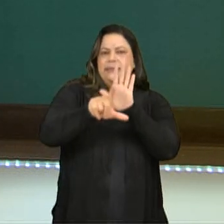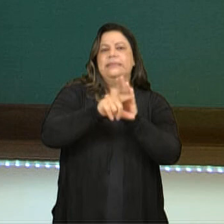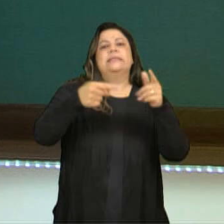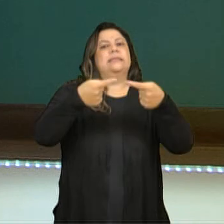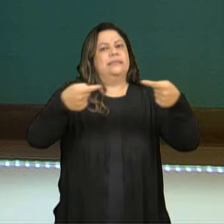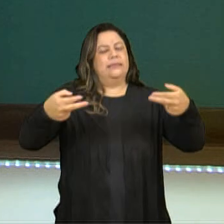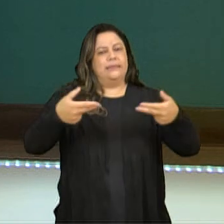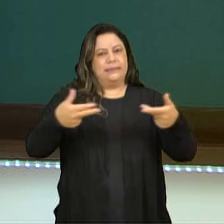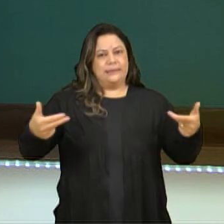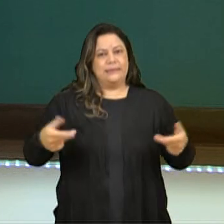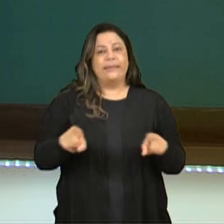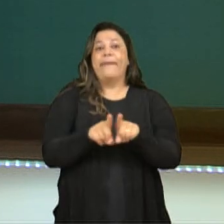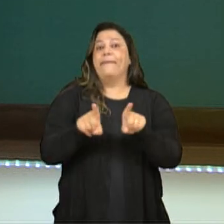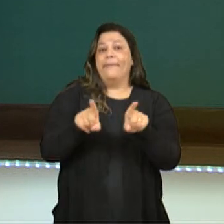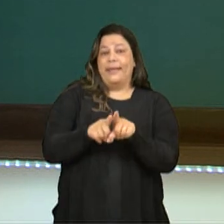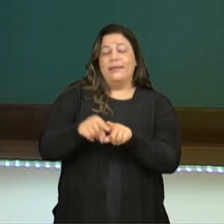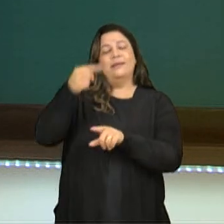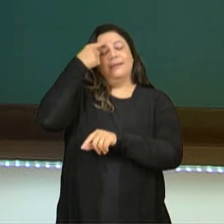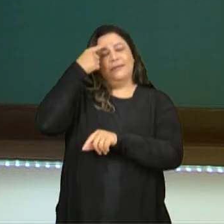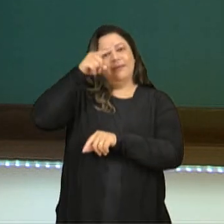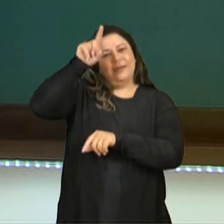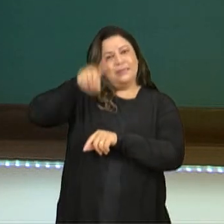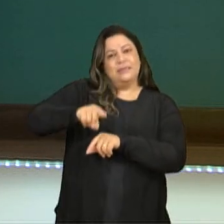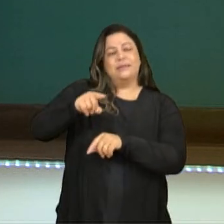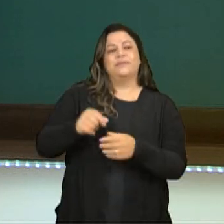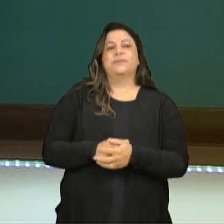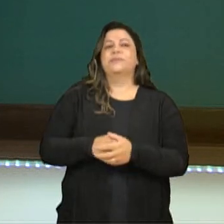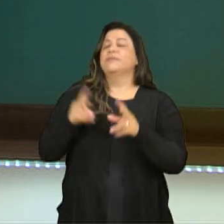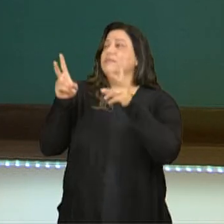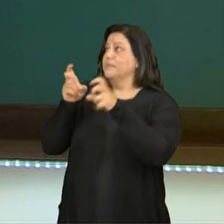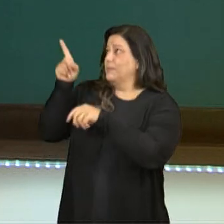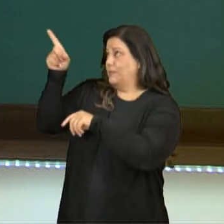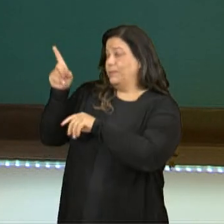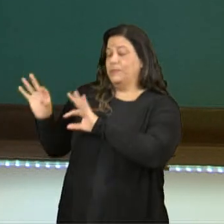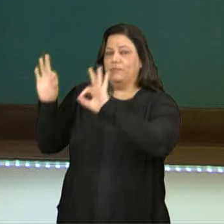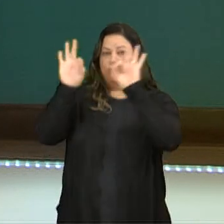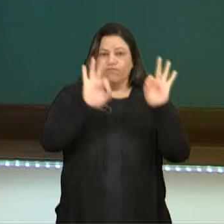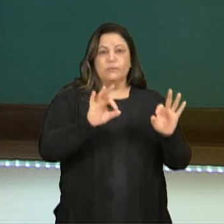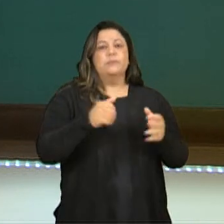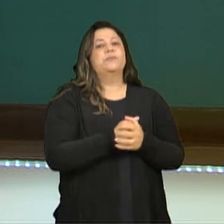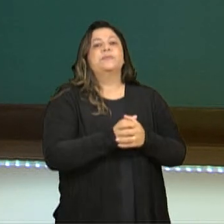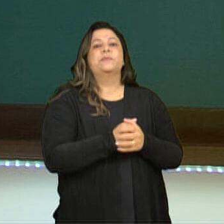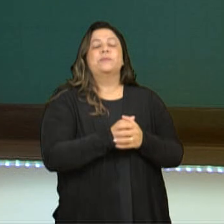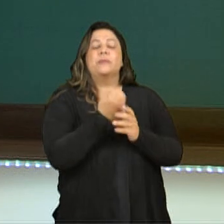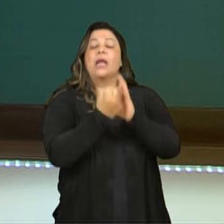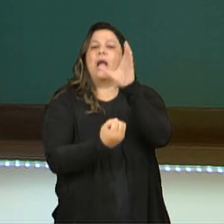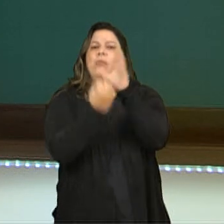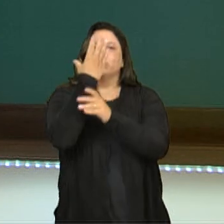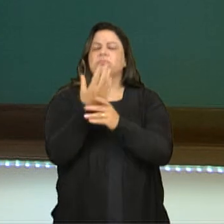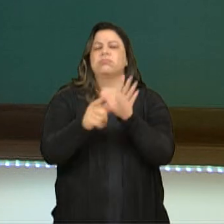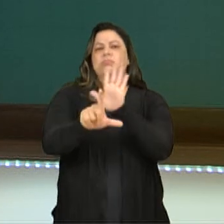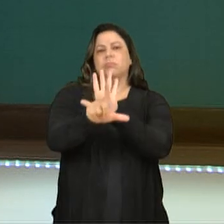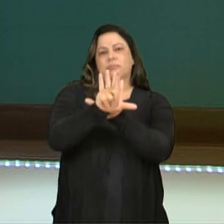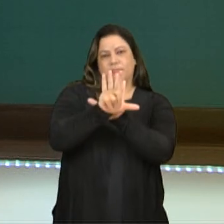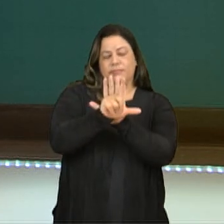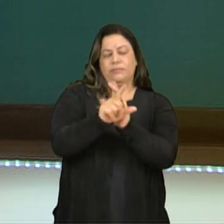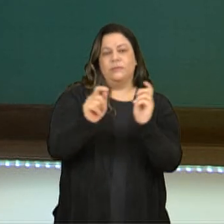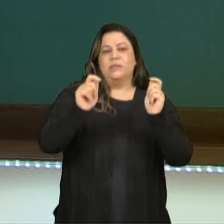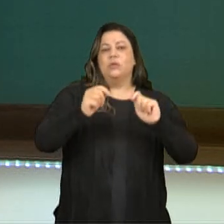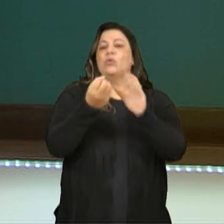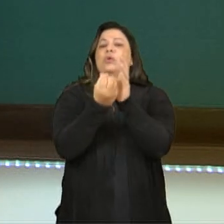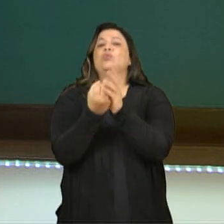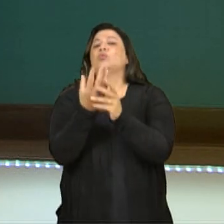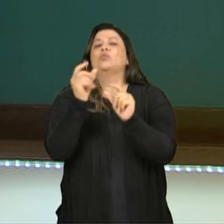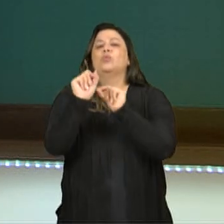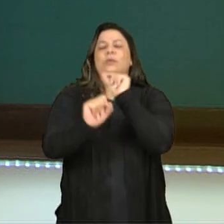brasileiro. Pensando nesse sentido, então nós temos a lei, quando foi criado esse Sistema Nacional de Unidades de